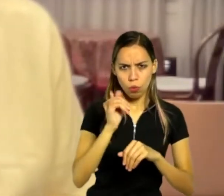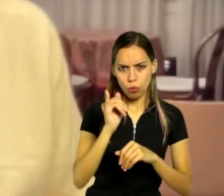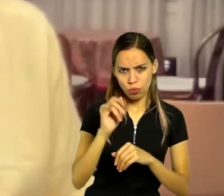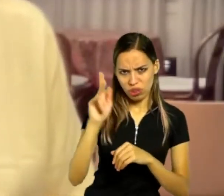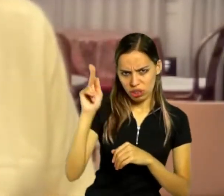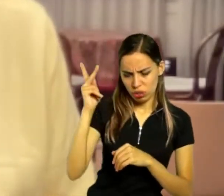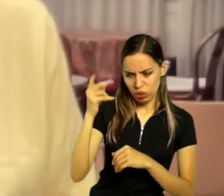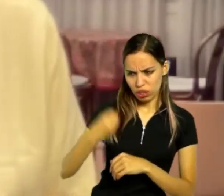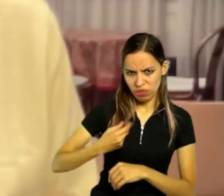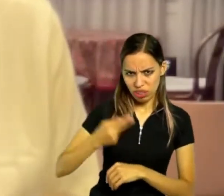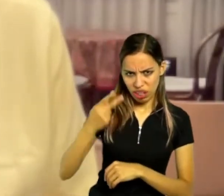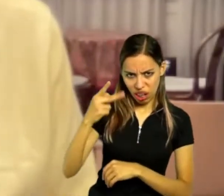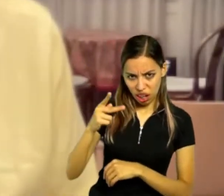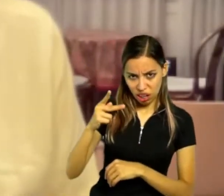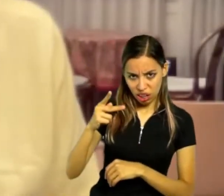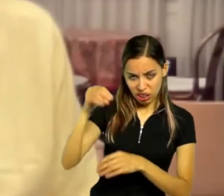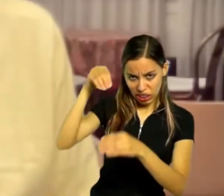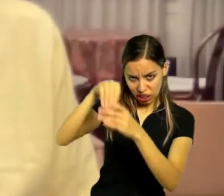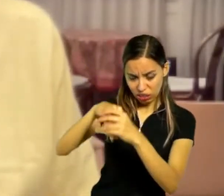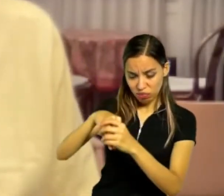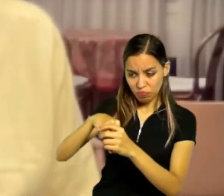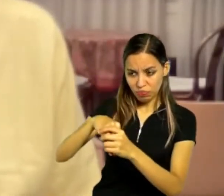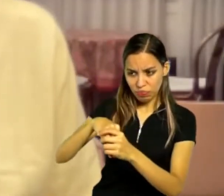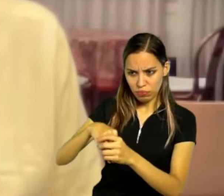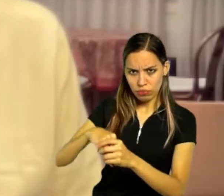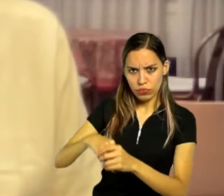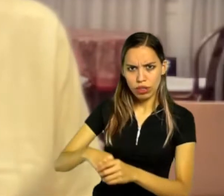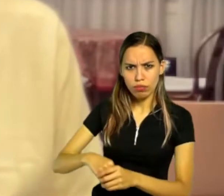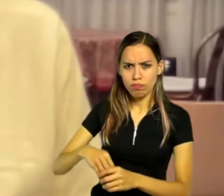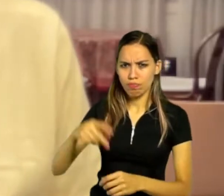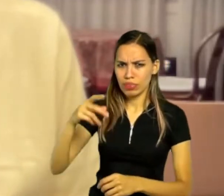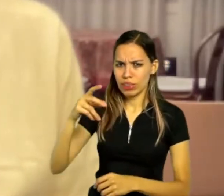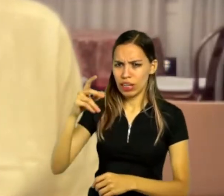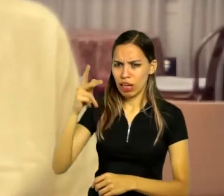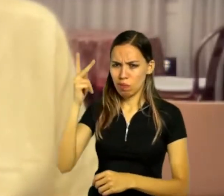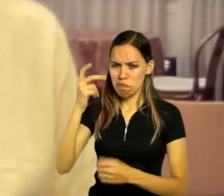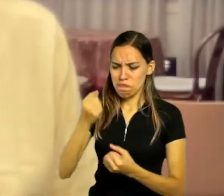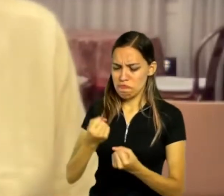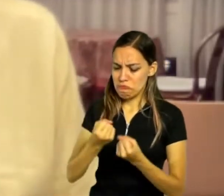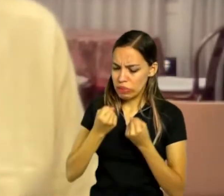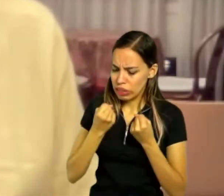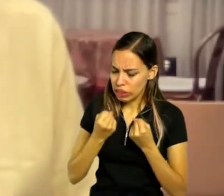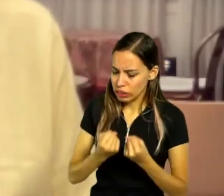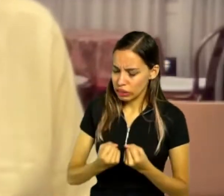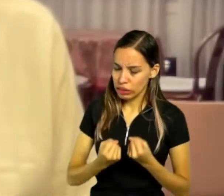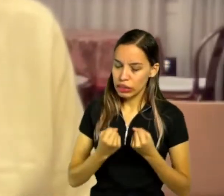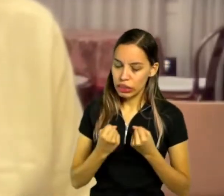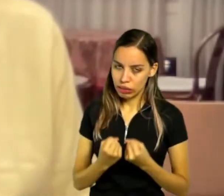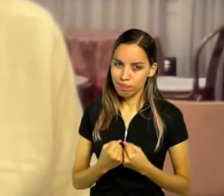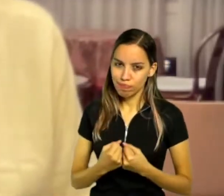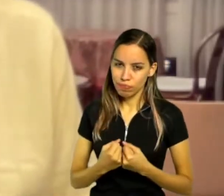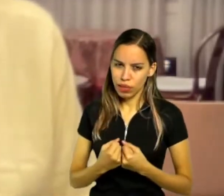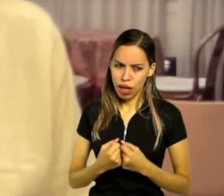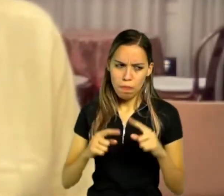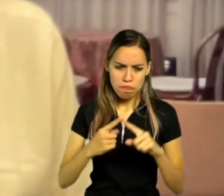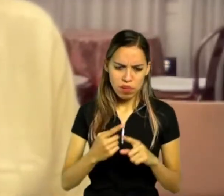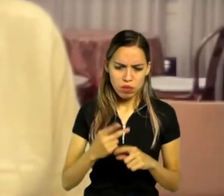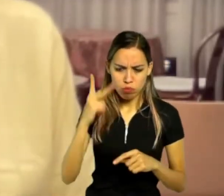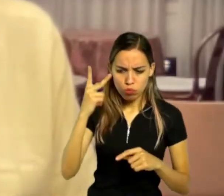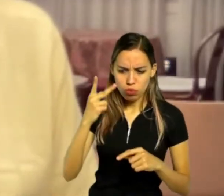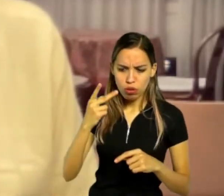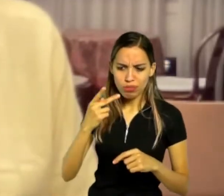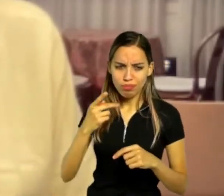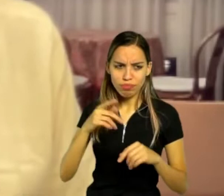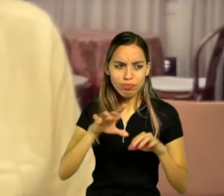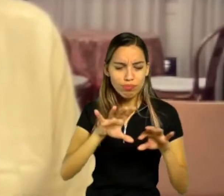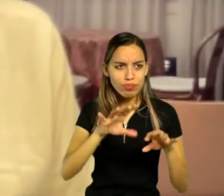histórias contadas, é uma coisa muito enriquecedora, né? Eu sei que aí quando deu 1h,